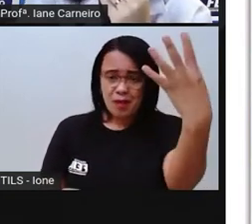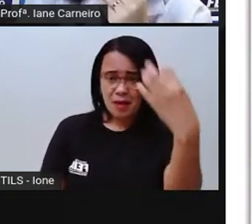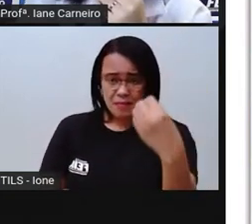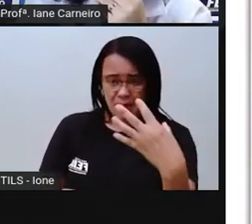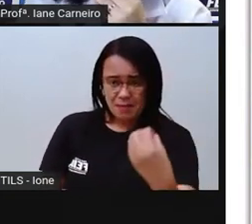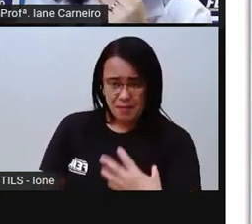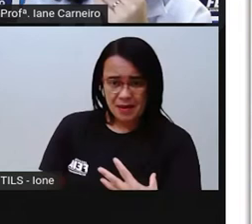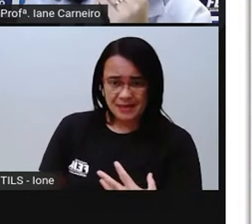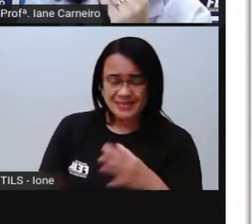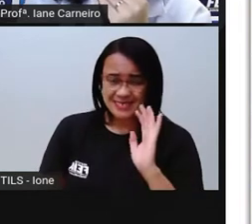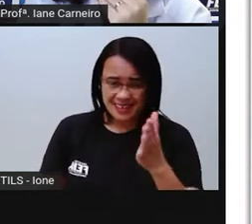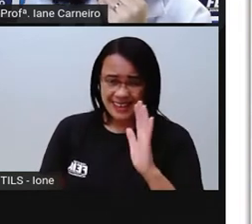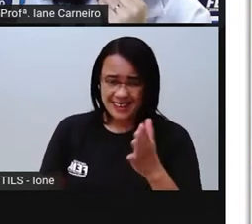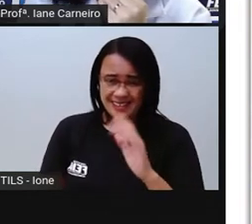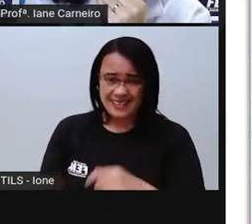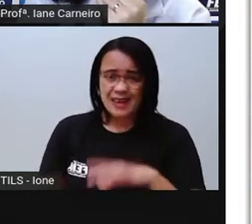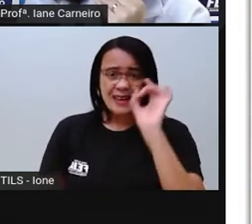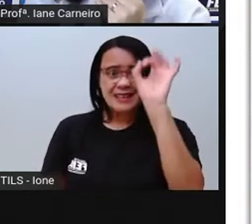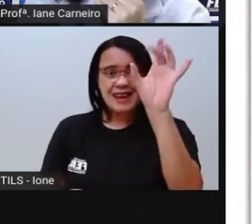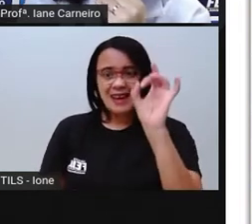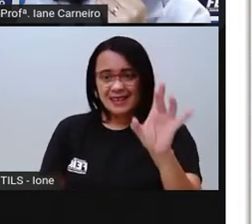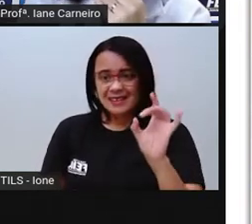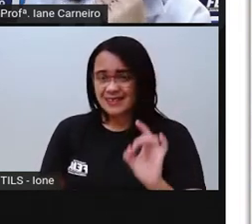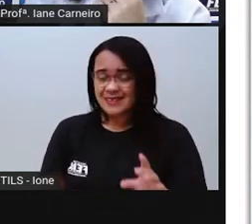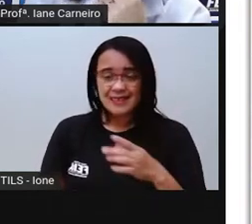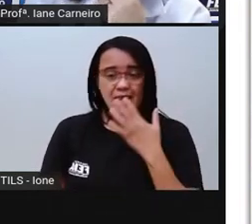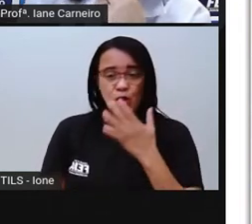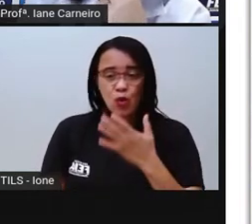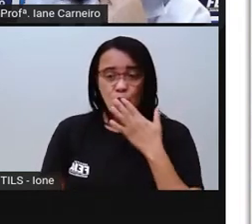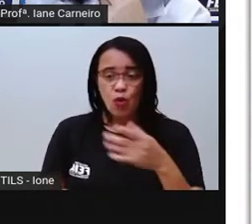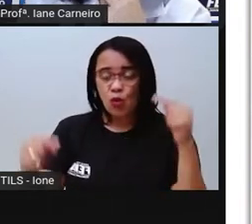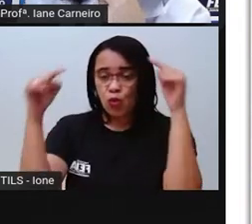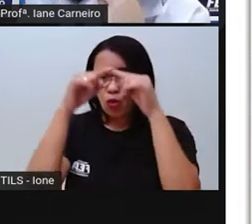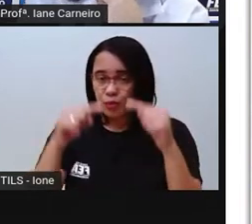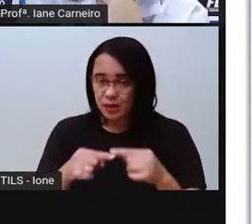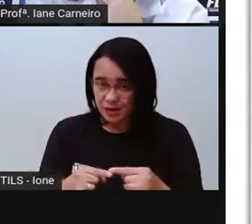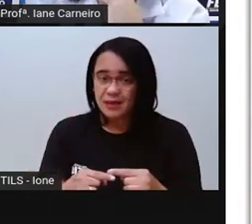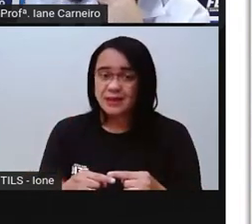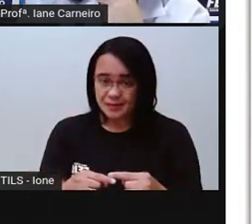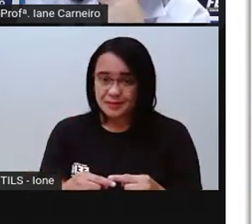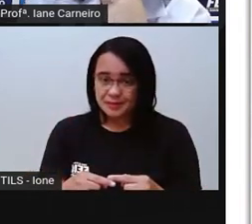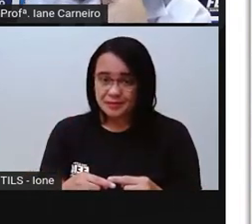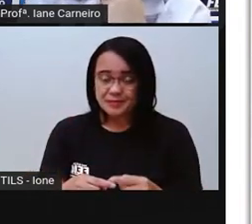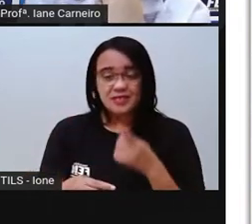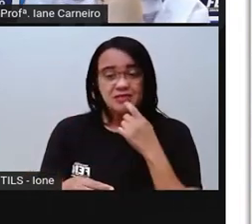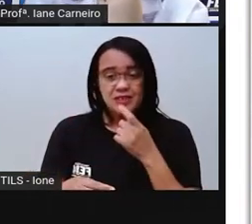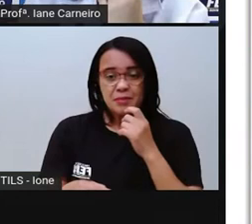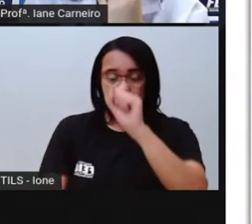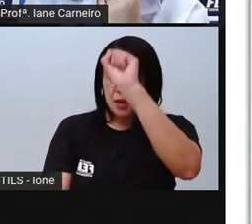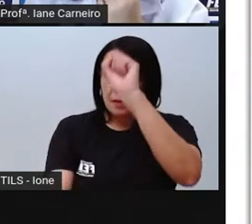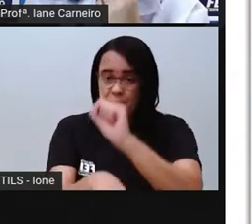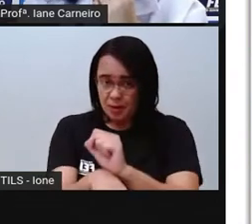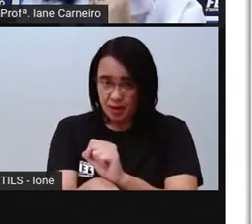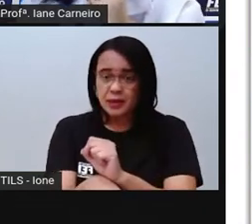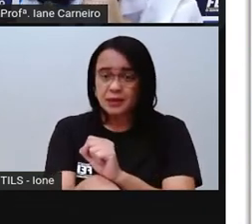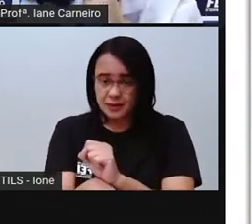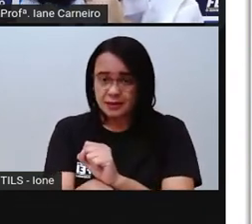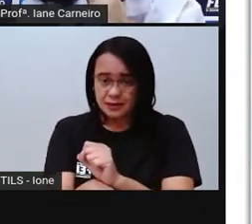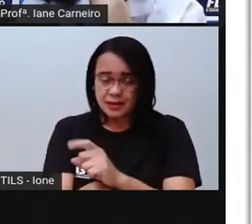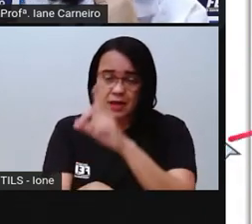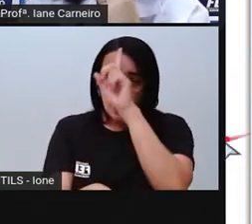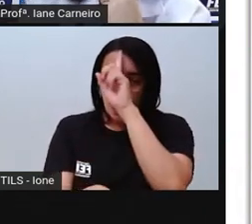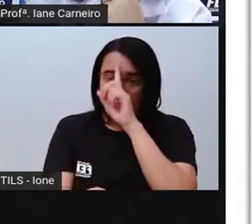sabiam, né, que cada cor significa uma coisa, uma ação, que o vermelho representa o pare, que o